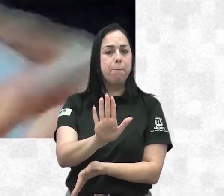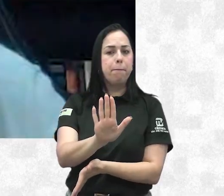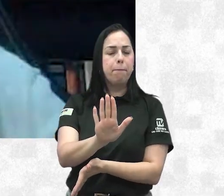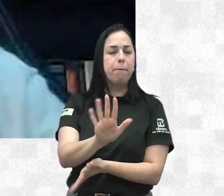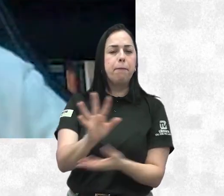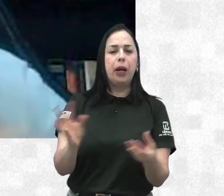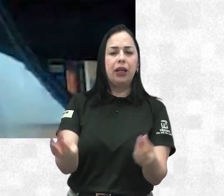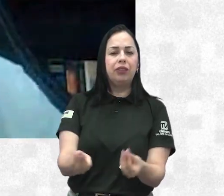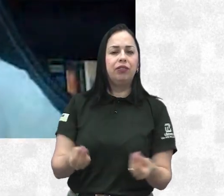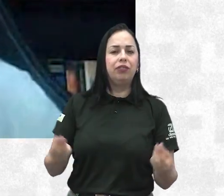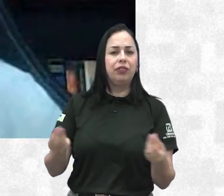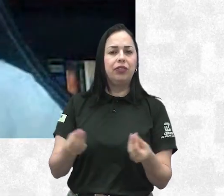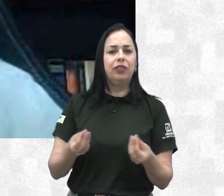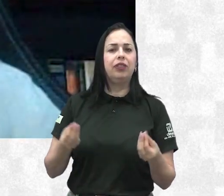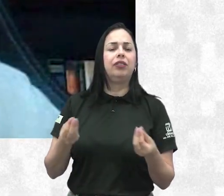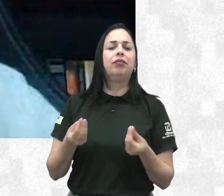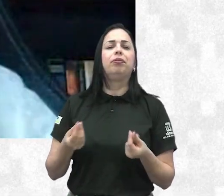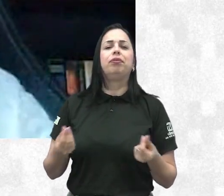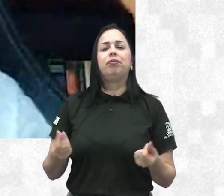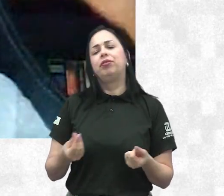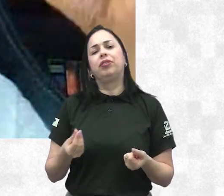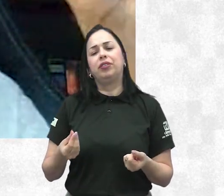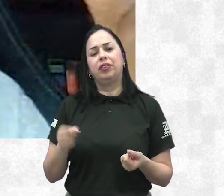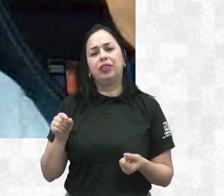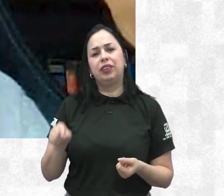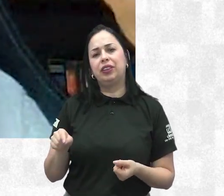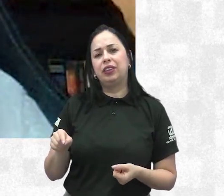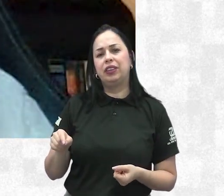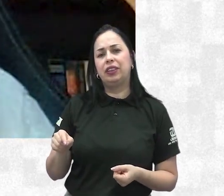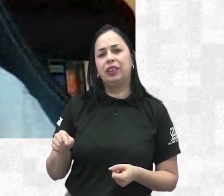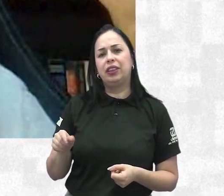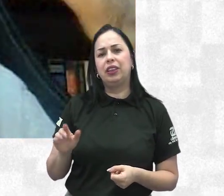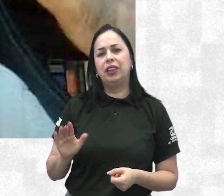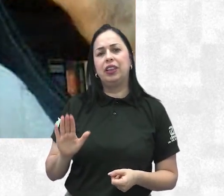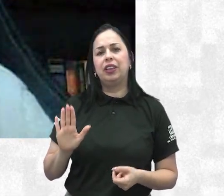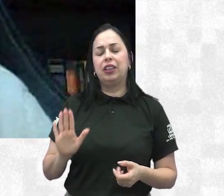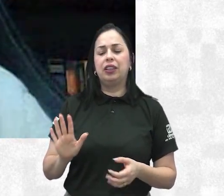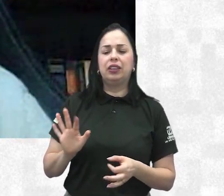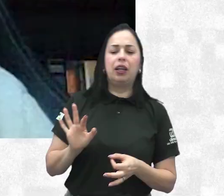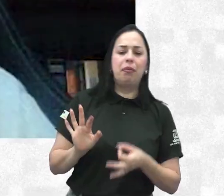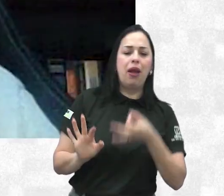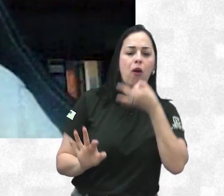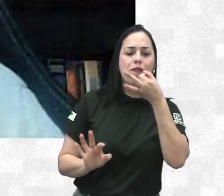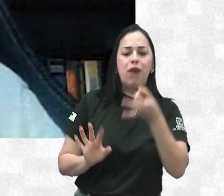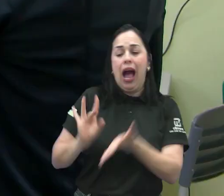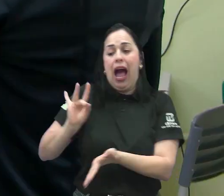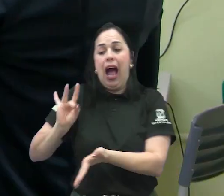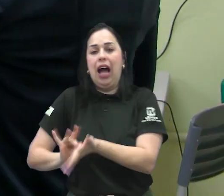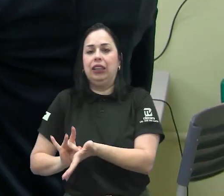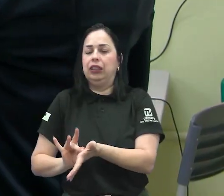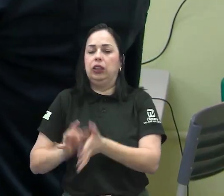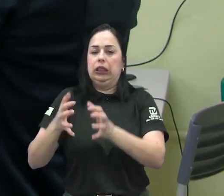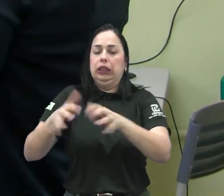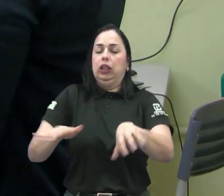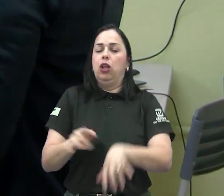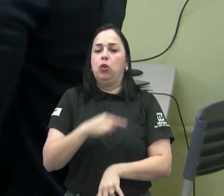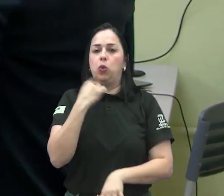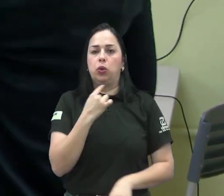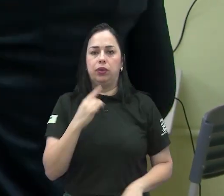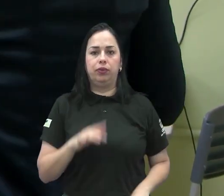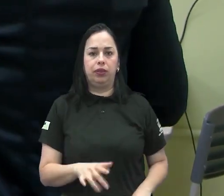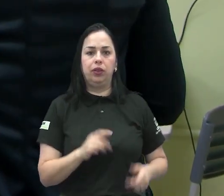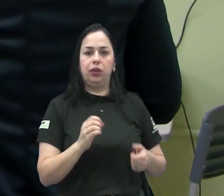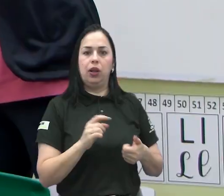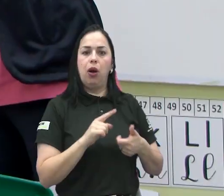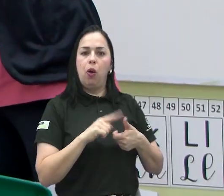tenho muito mais dificuldades com a inteligência artificial de separar fato de opinião. O acolhimento, o